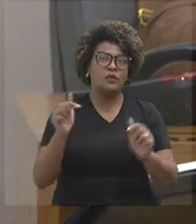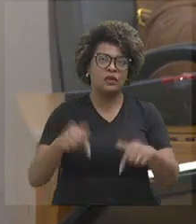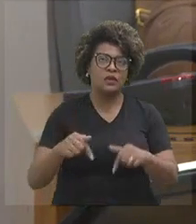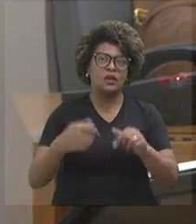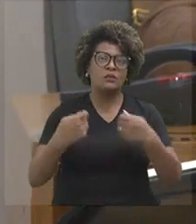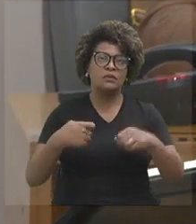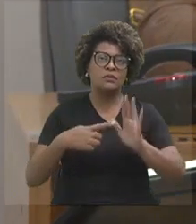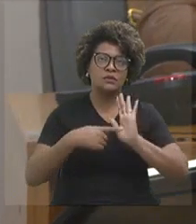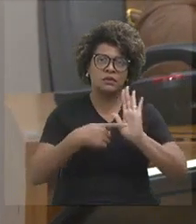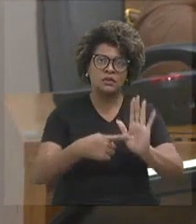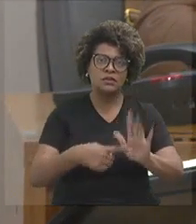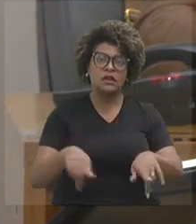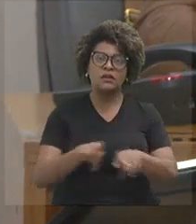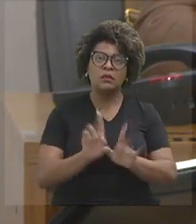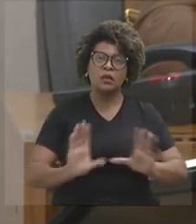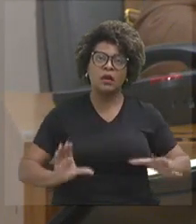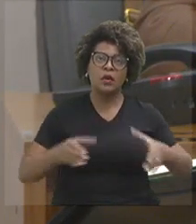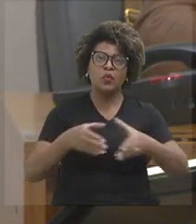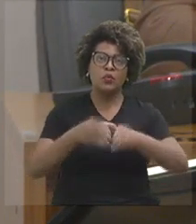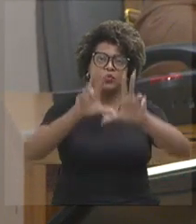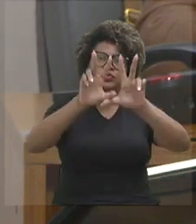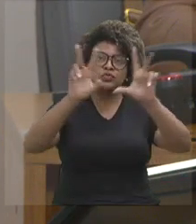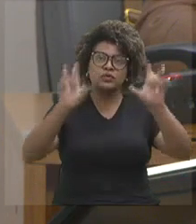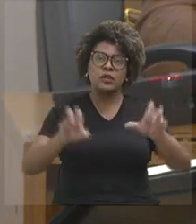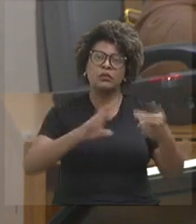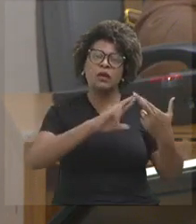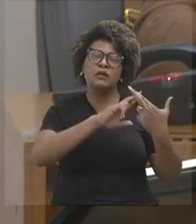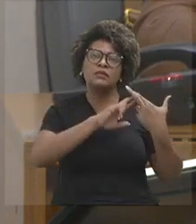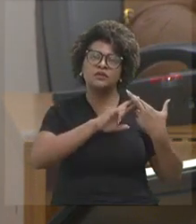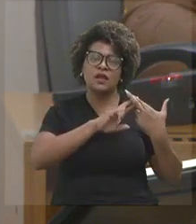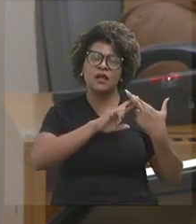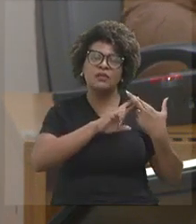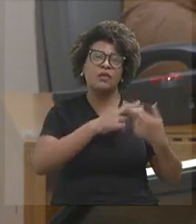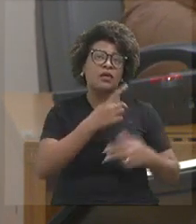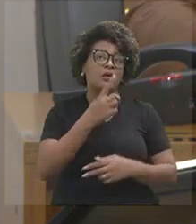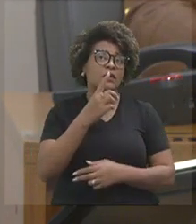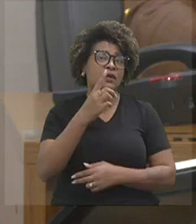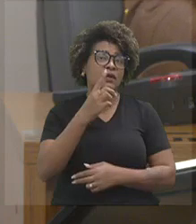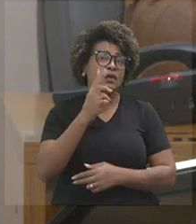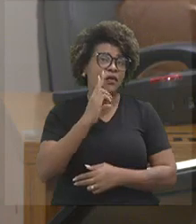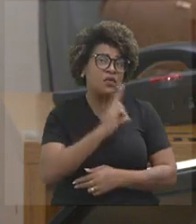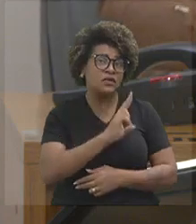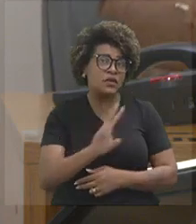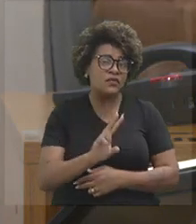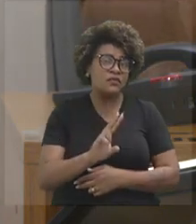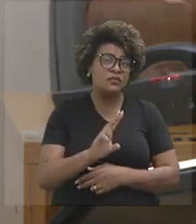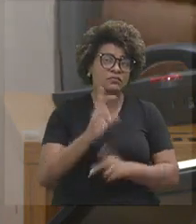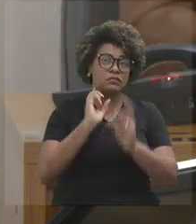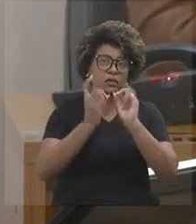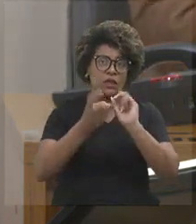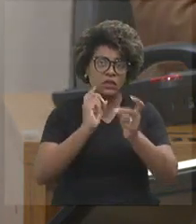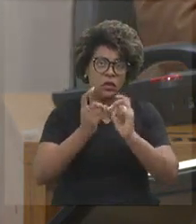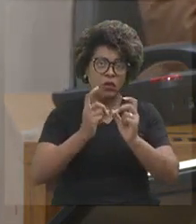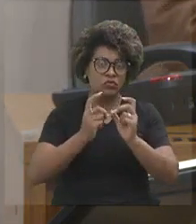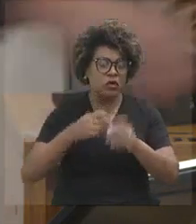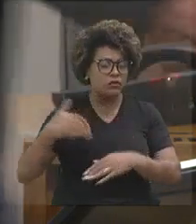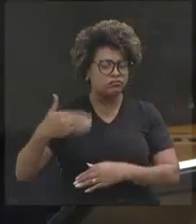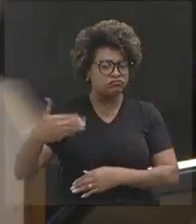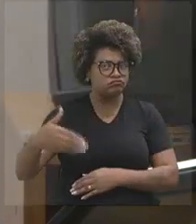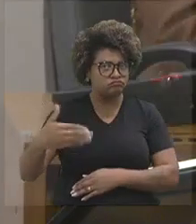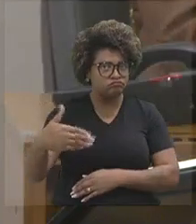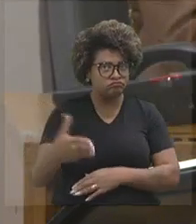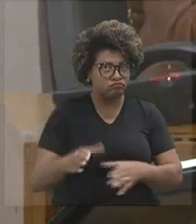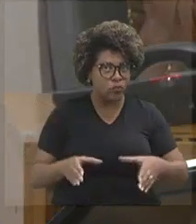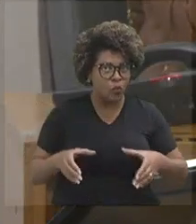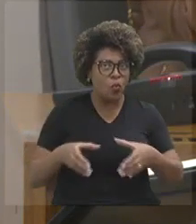apresentados na comissão temática competente e serão apreciados nas reuniões ordinárias das comissões.